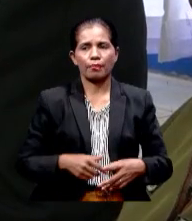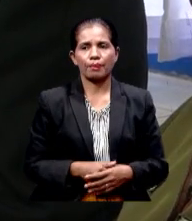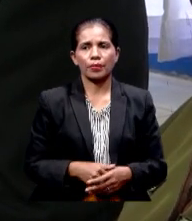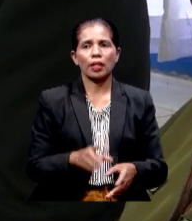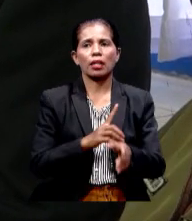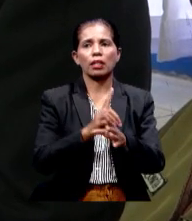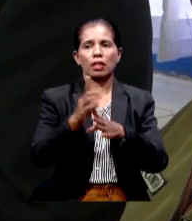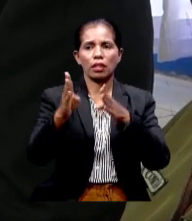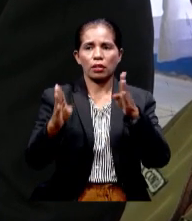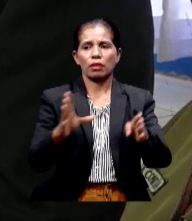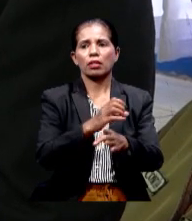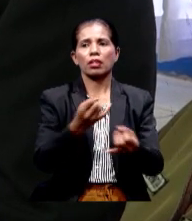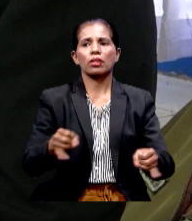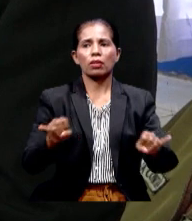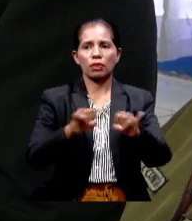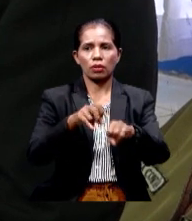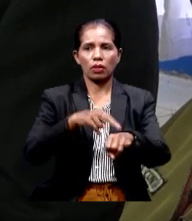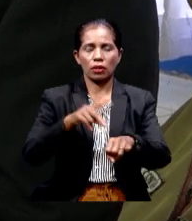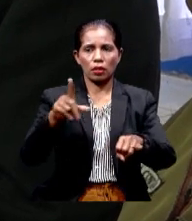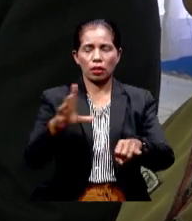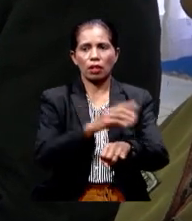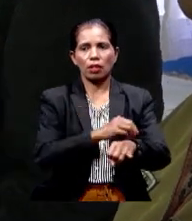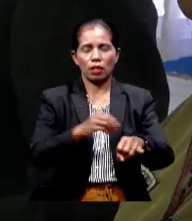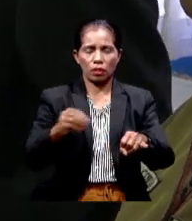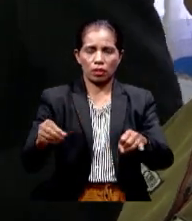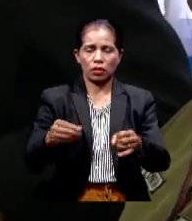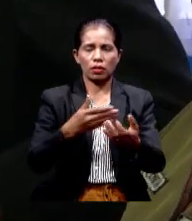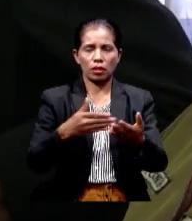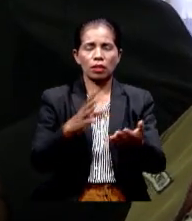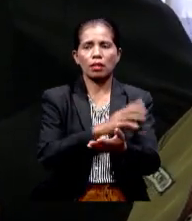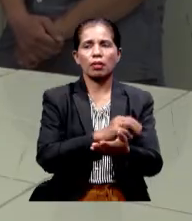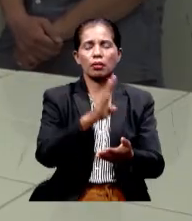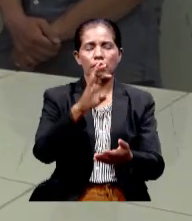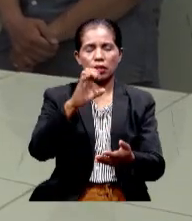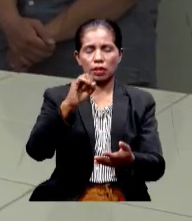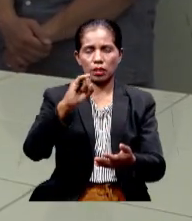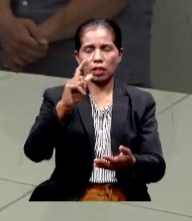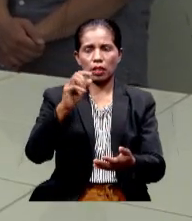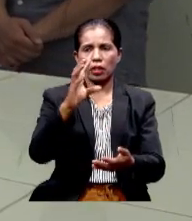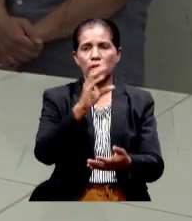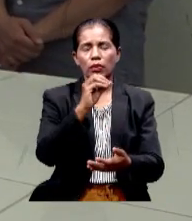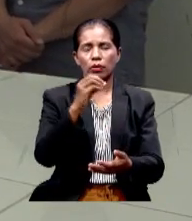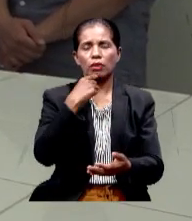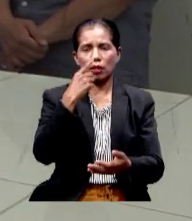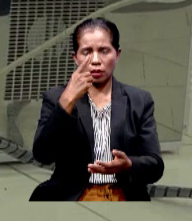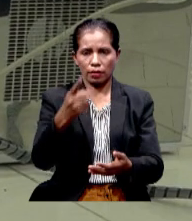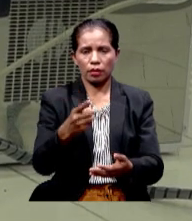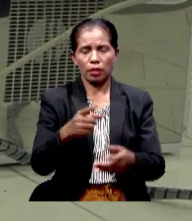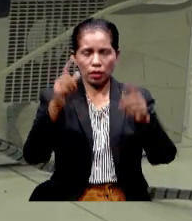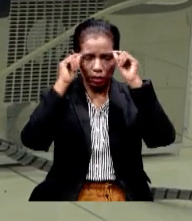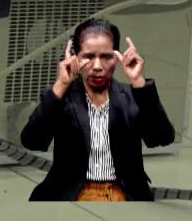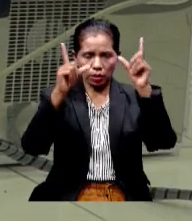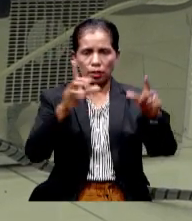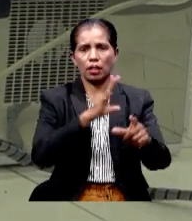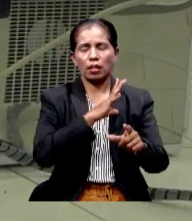Diretor Executivo Instituto Nacional Farmácia no Produto Médicos, Brizido Simeão Dias Ateten, durante ne Timor-Leste